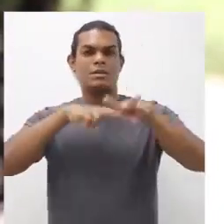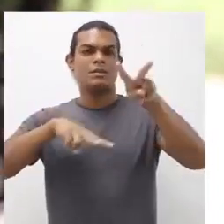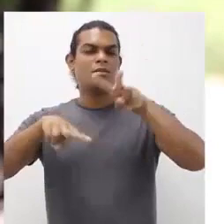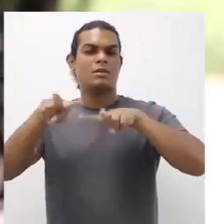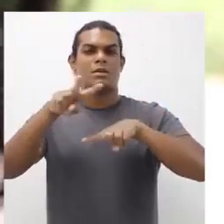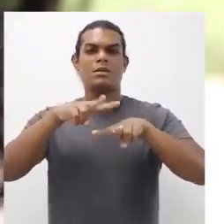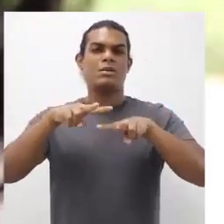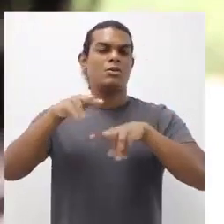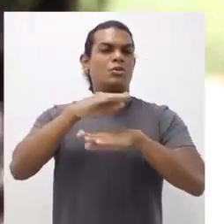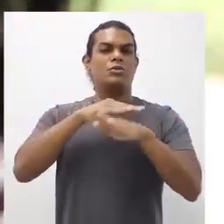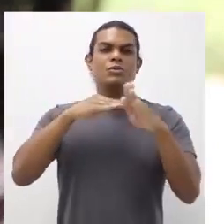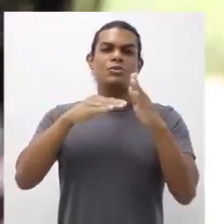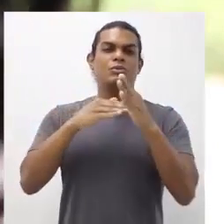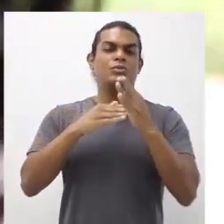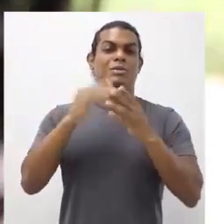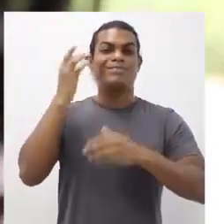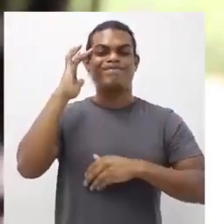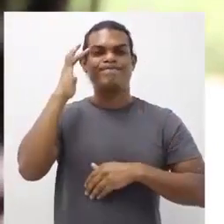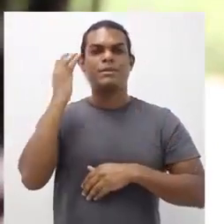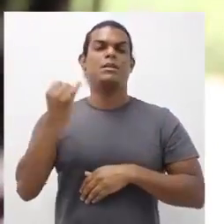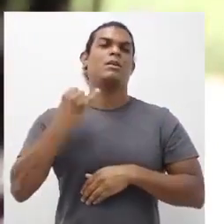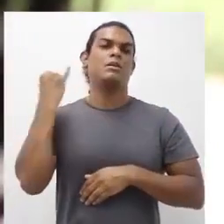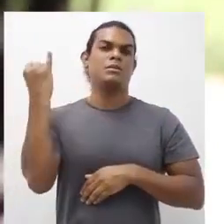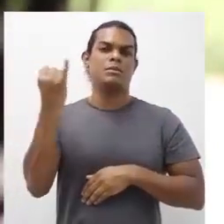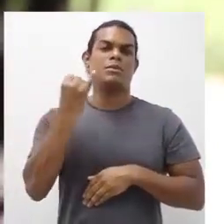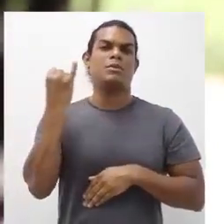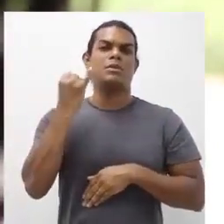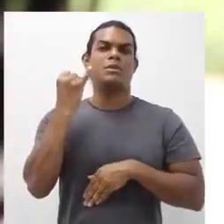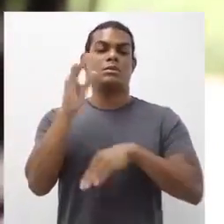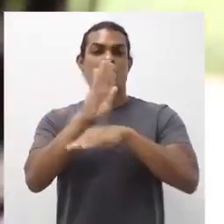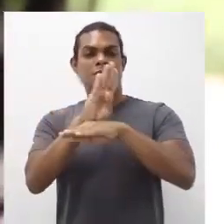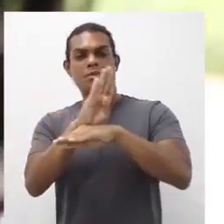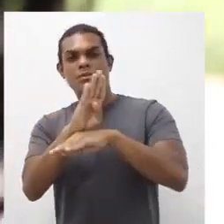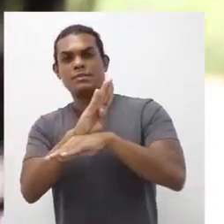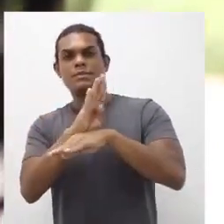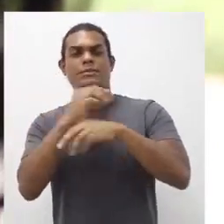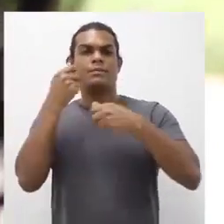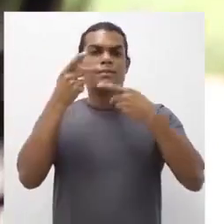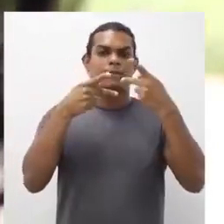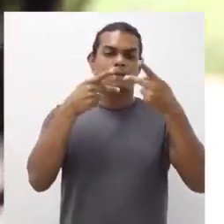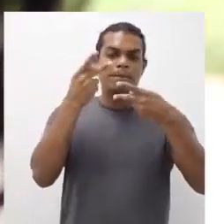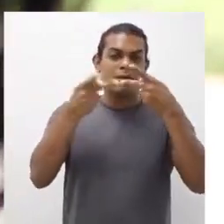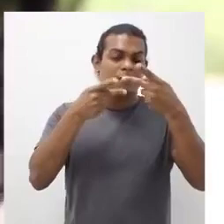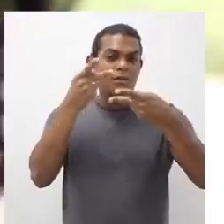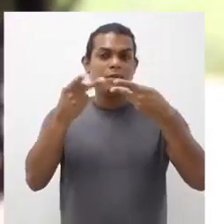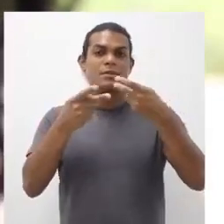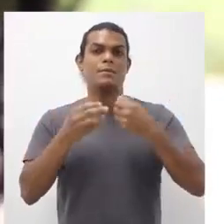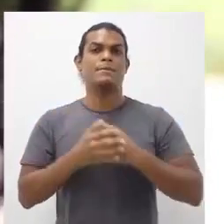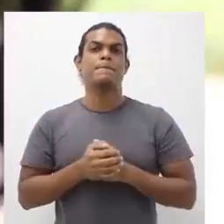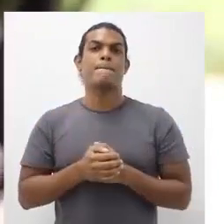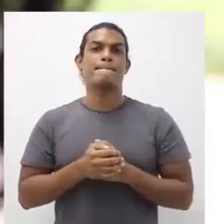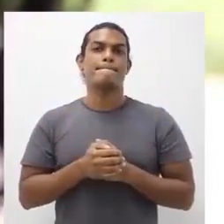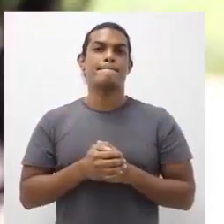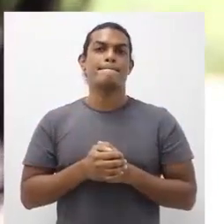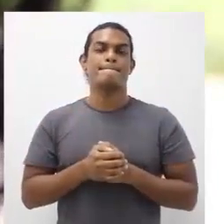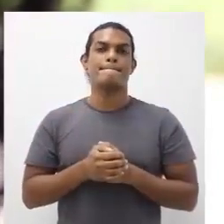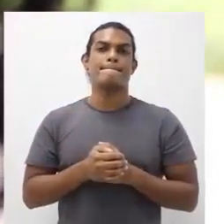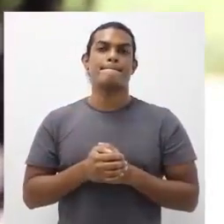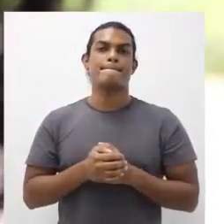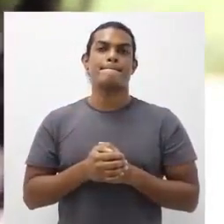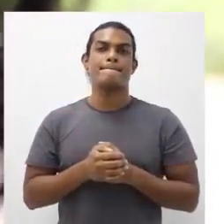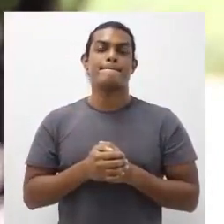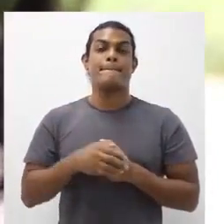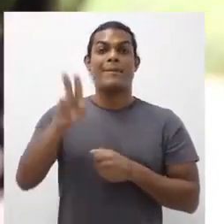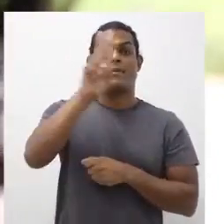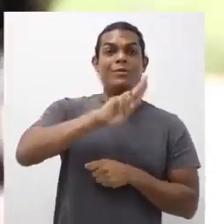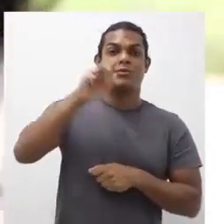considera significativo através das imagens, da fala, né, que está disponível. E do uso dos aplicativos